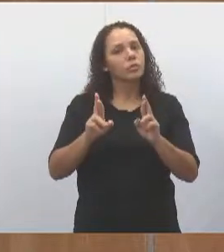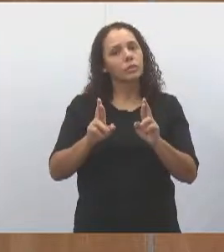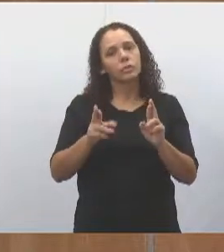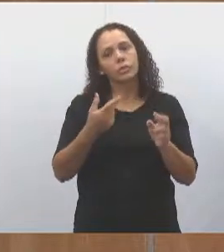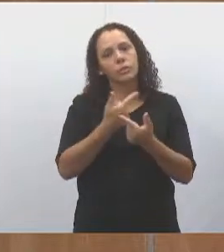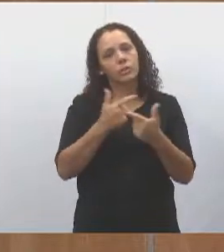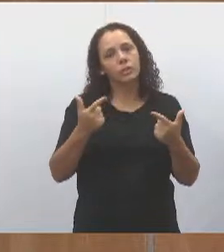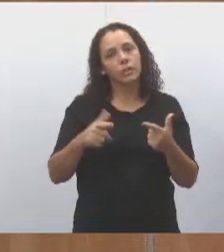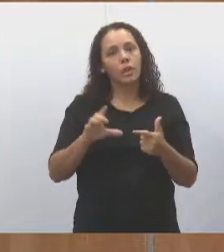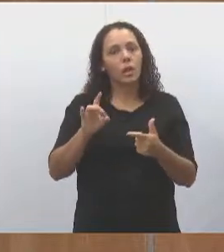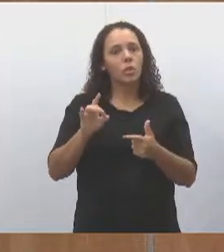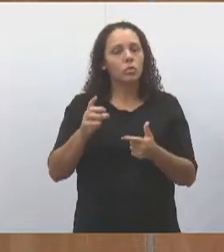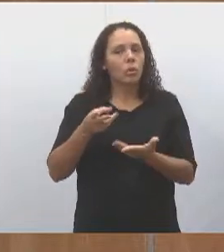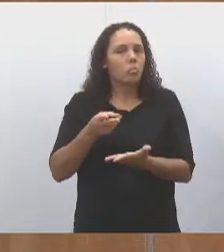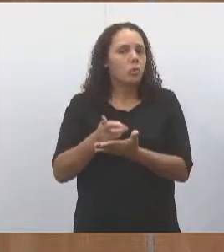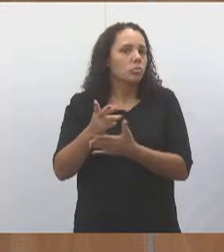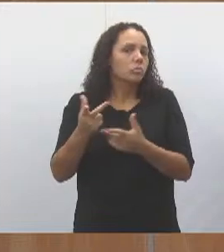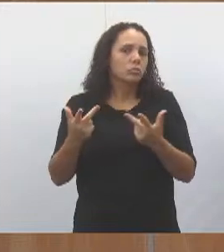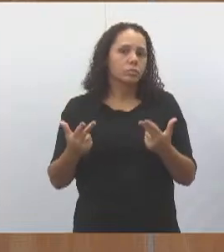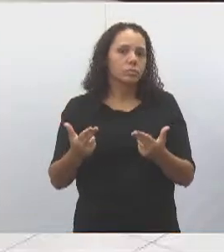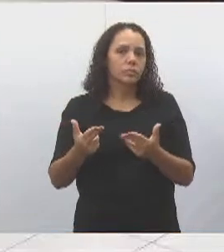equipamento público que é o SIM.